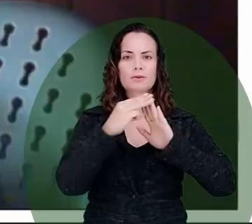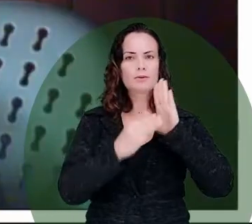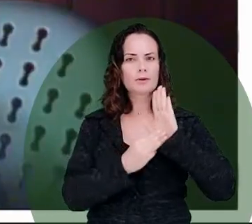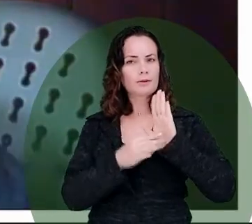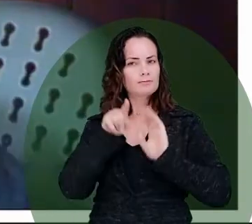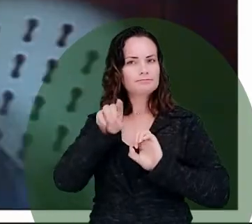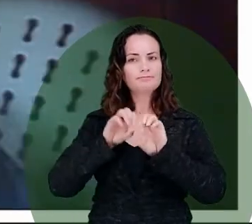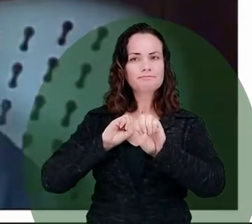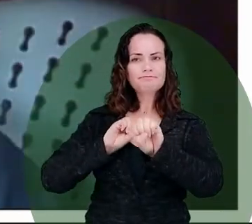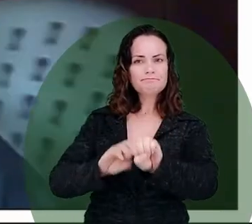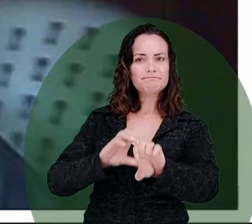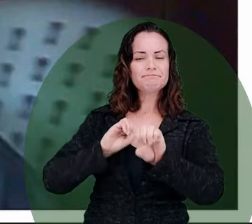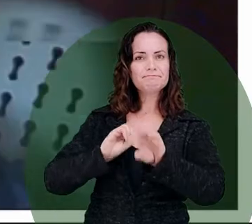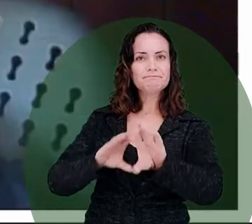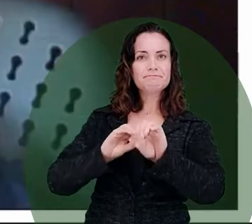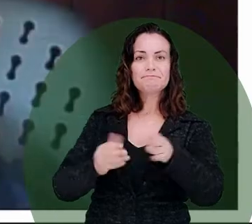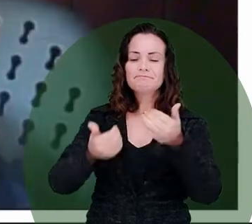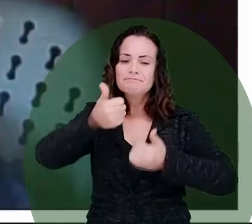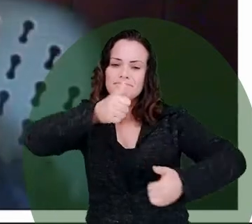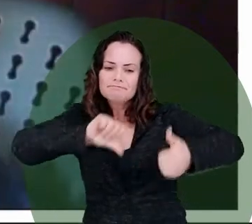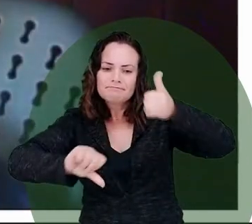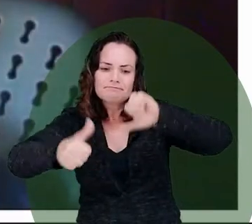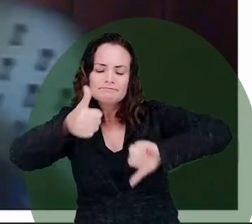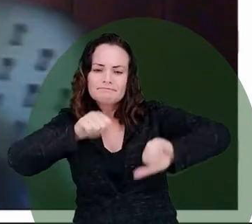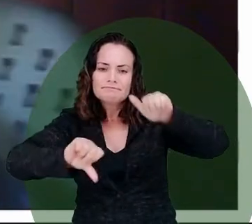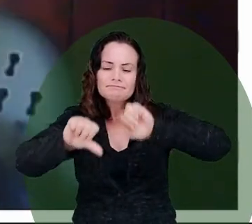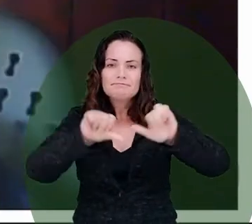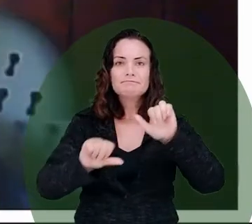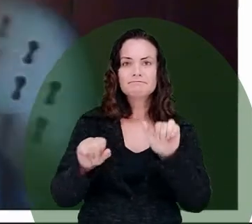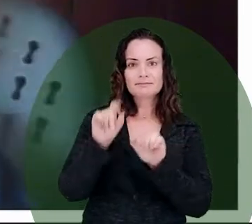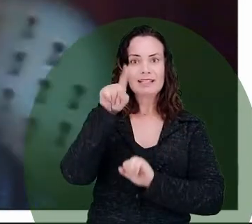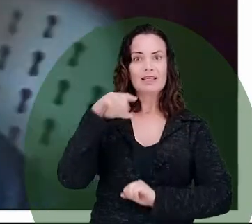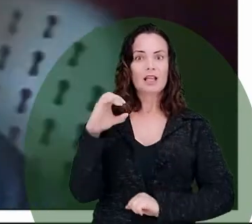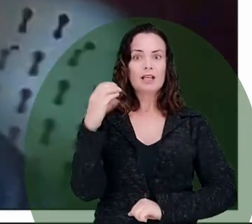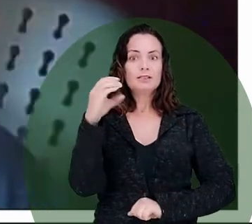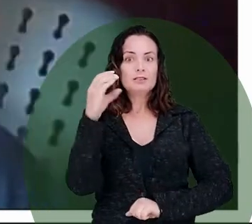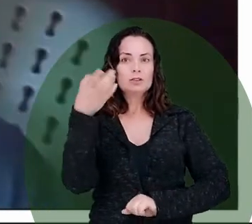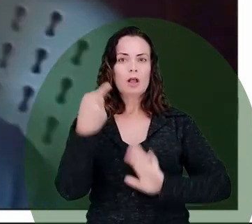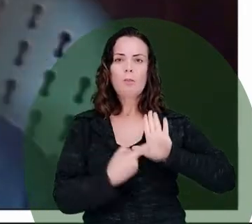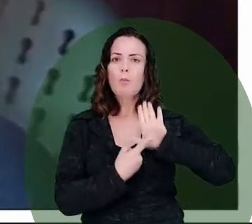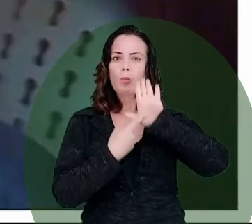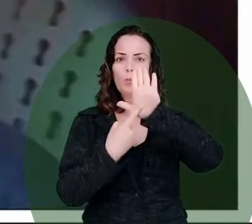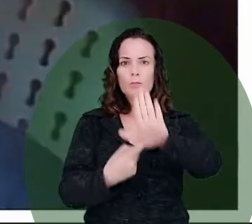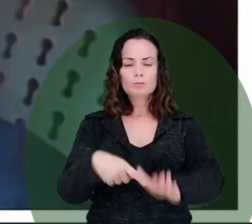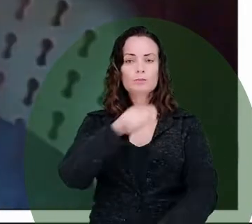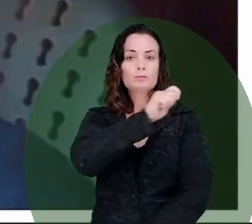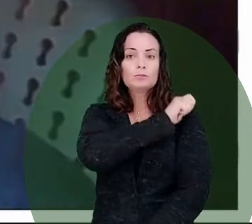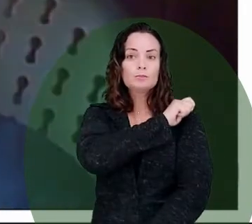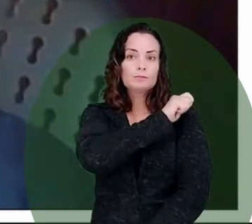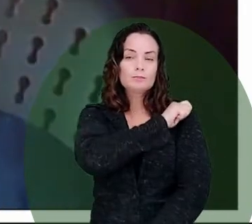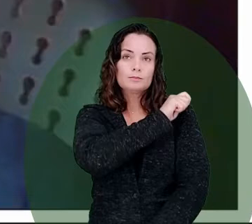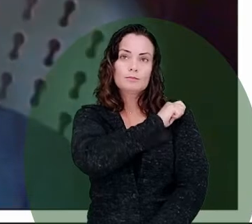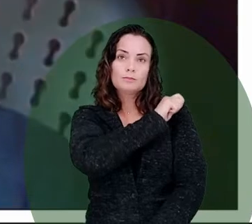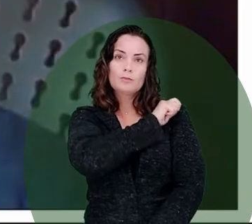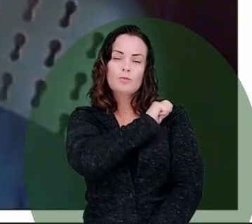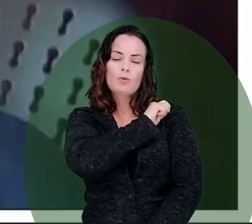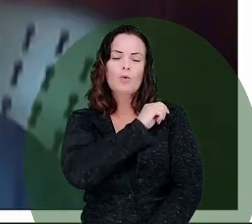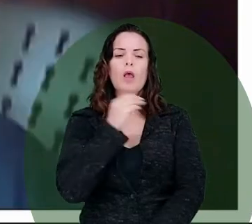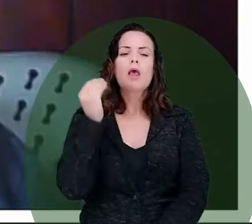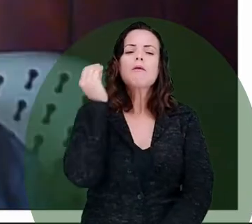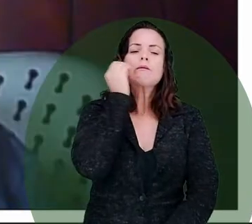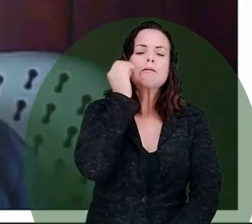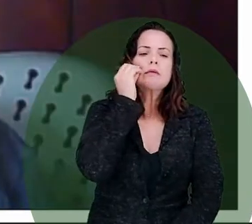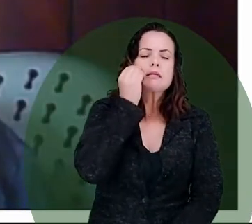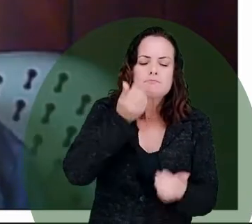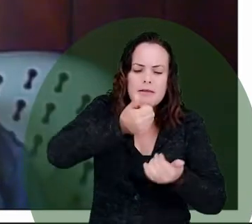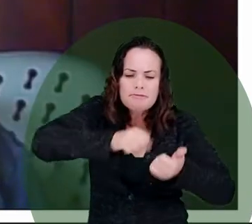você ensina assim, a física como ciência, mostrando aos alunos os experimentos científicos.